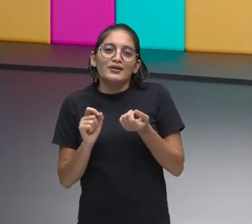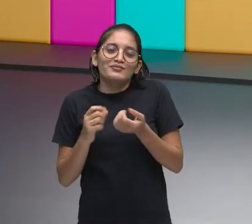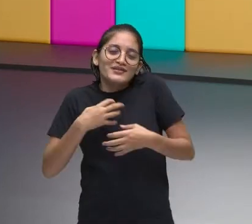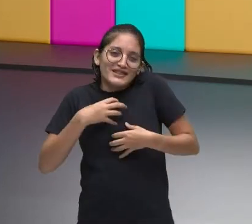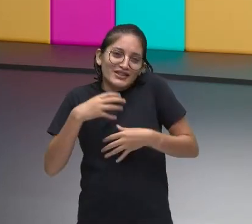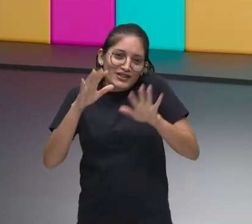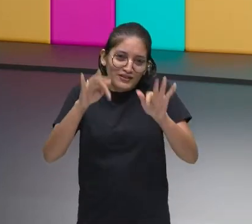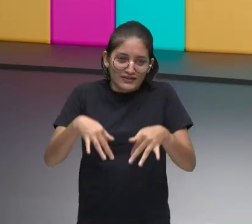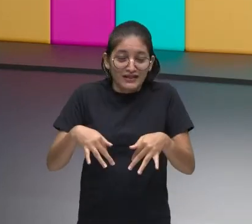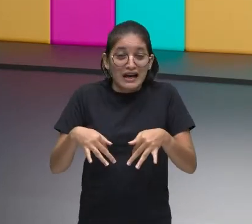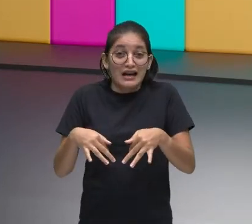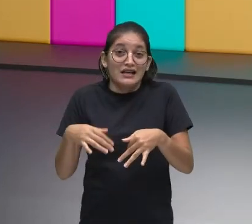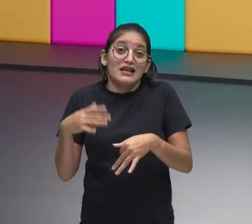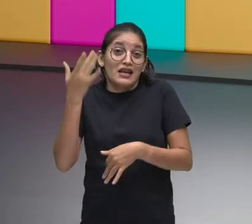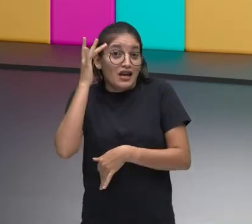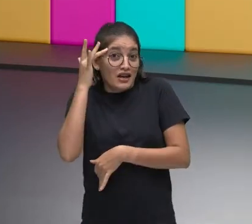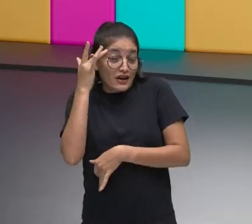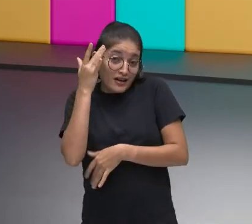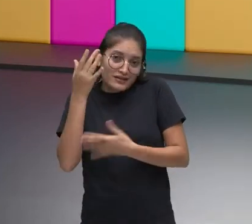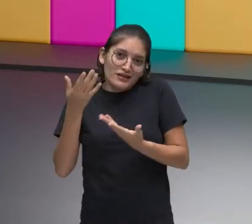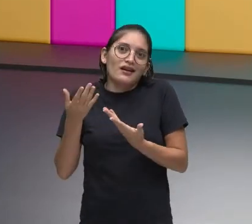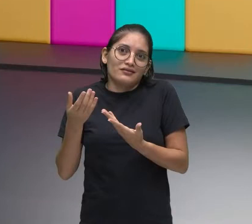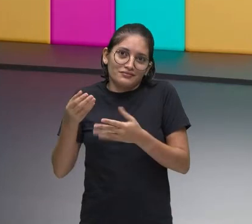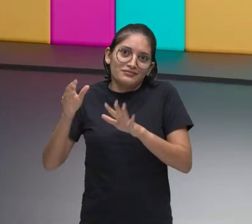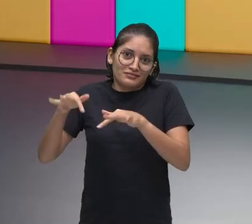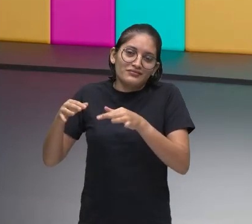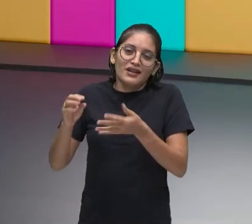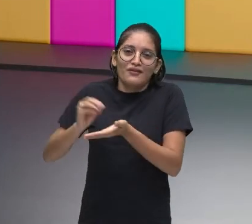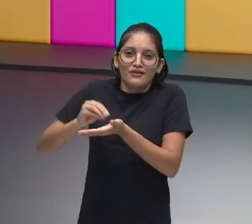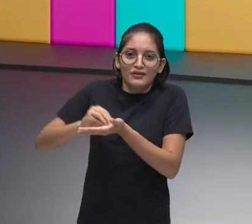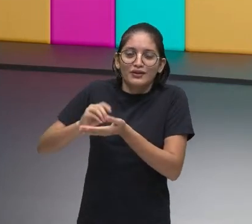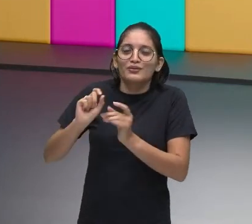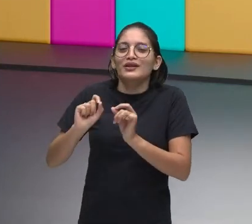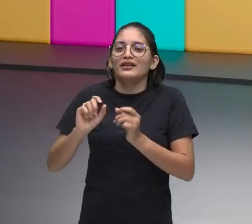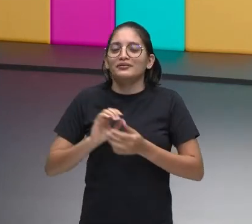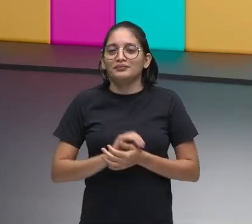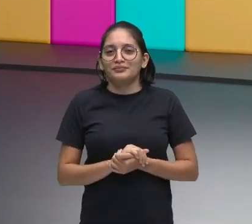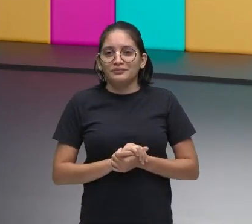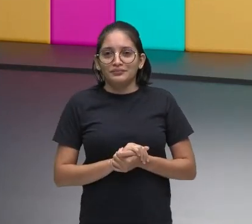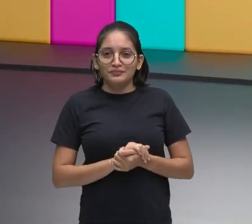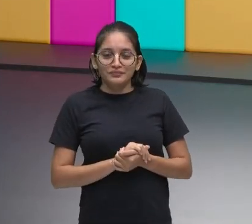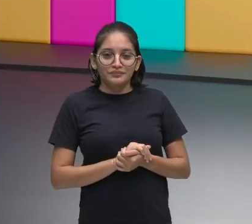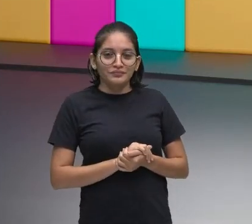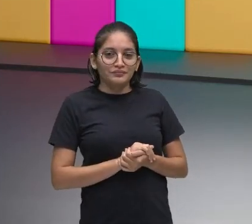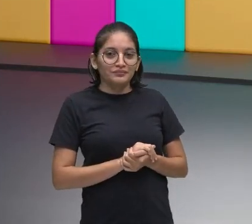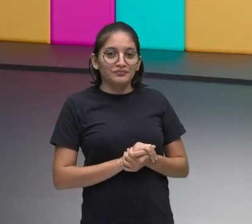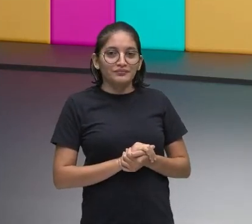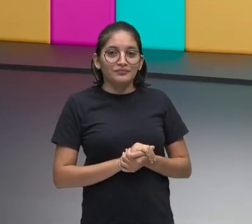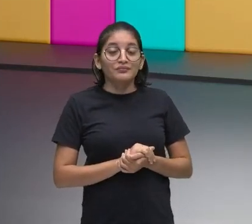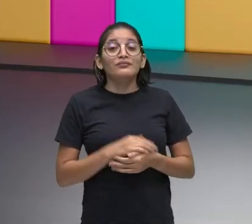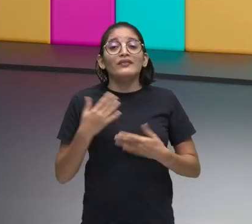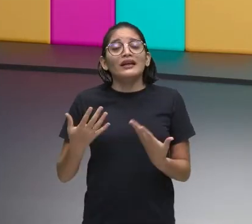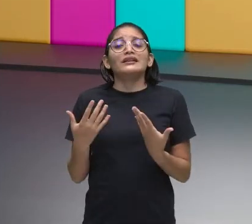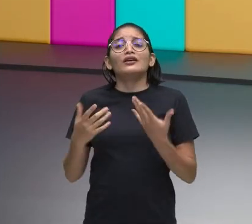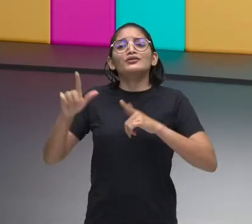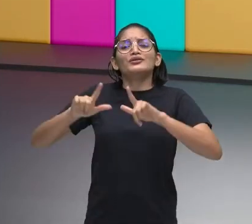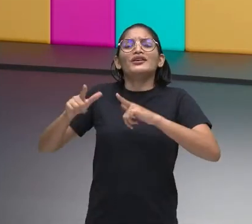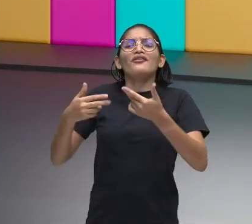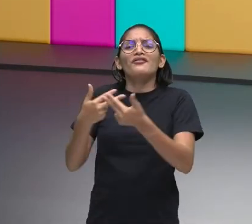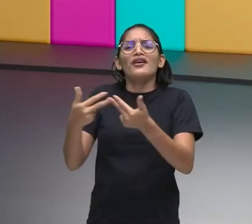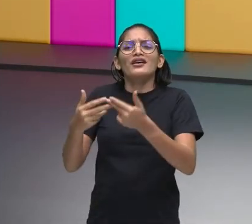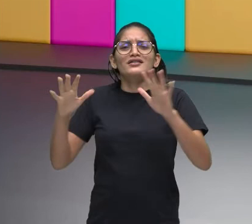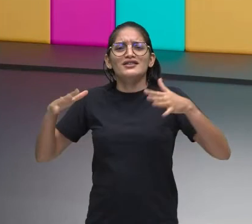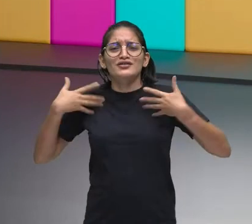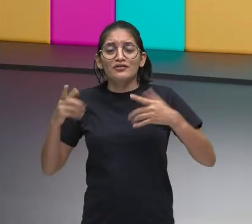acho que tu tá deixando passar alguma coisa, né, Jane? Será? Claro, né? Olha, o nosso programa hoje foi cheio de surpresa, cheio